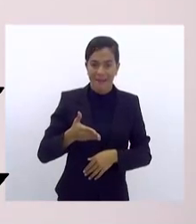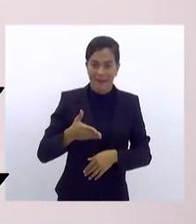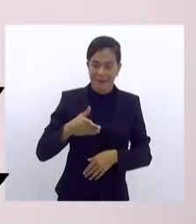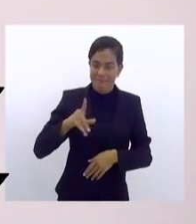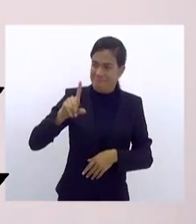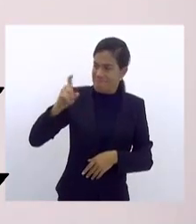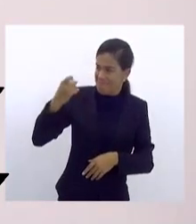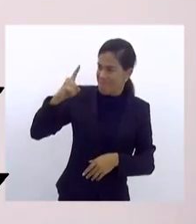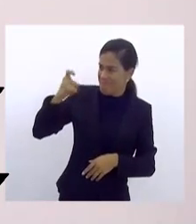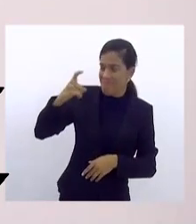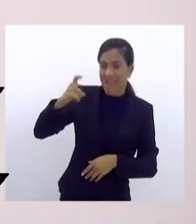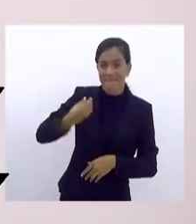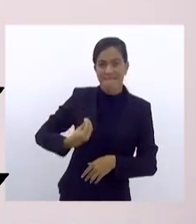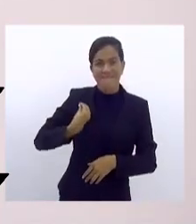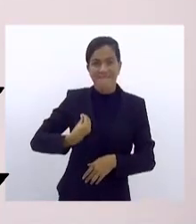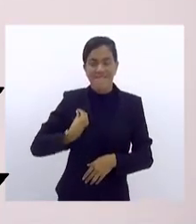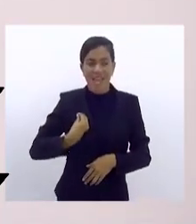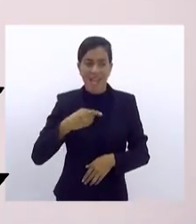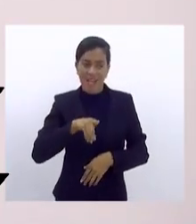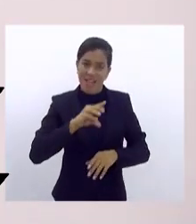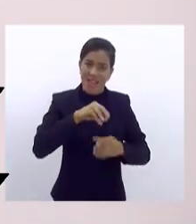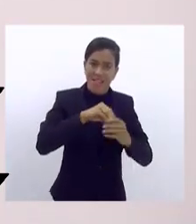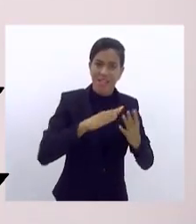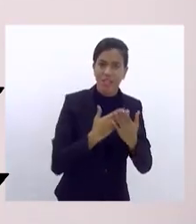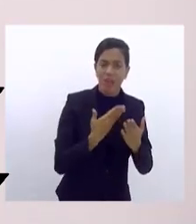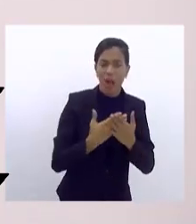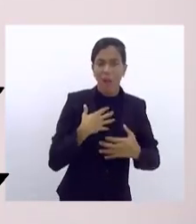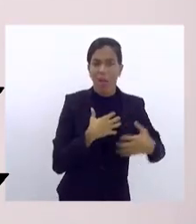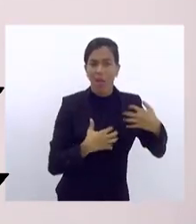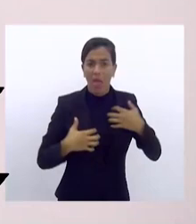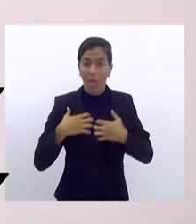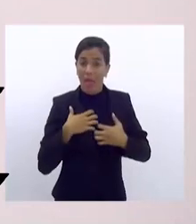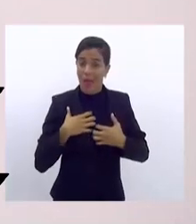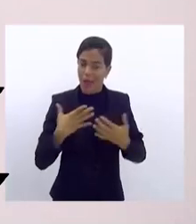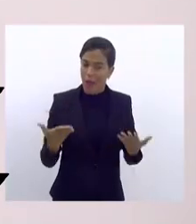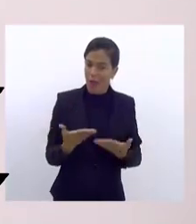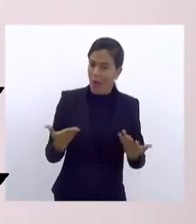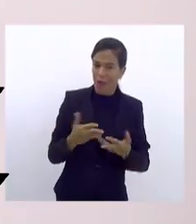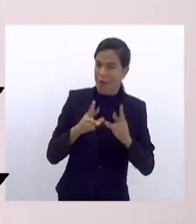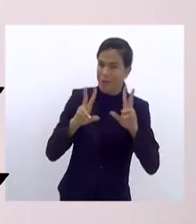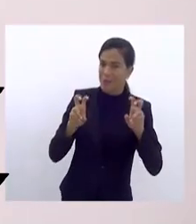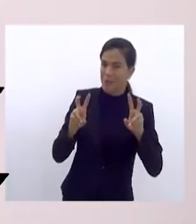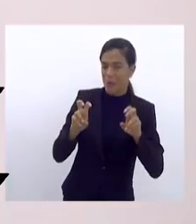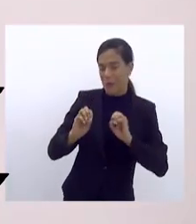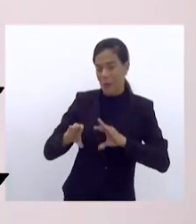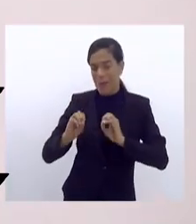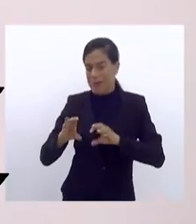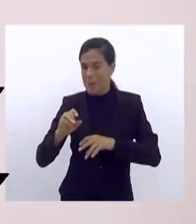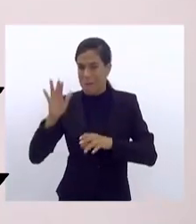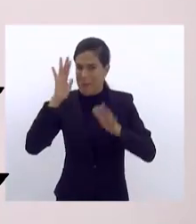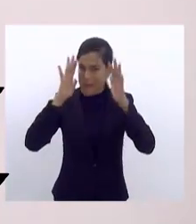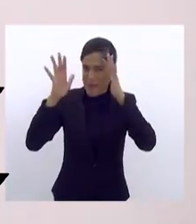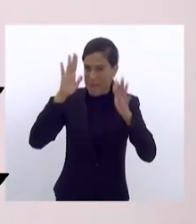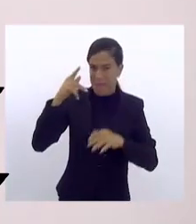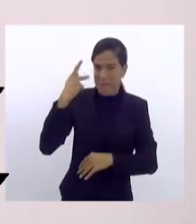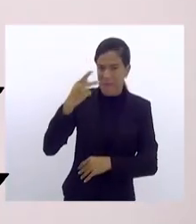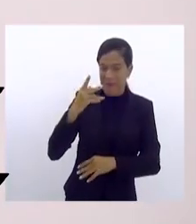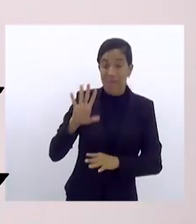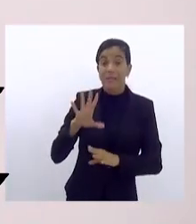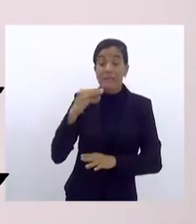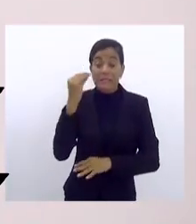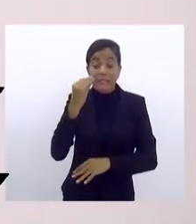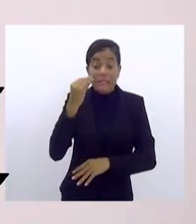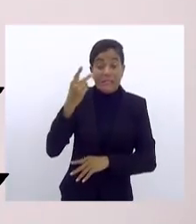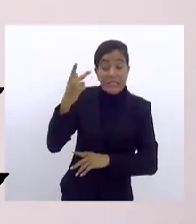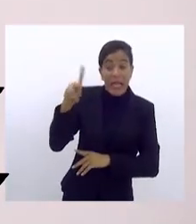experiência extremamente desprazerosa mas agora não se trata exatamente de sua educação de suas ideologias e sim de como foi a experiência dele